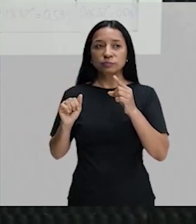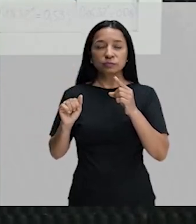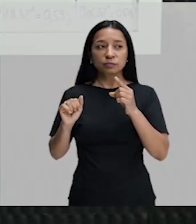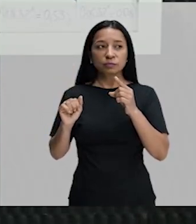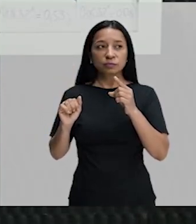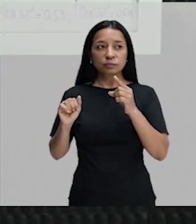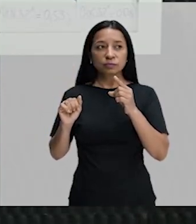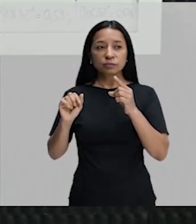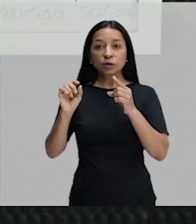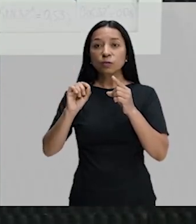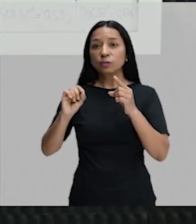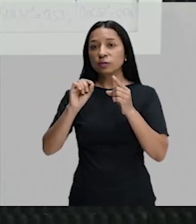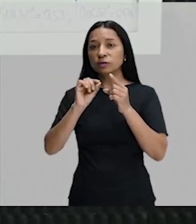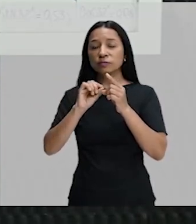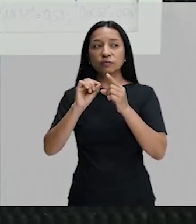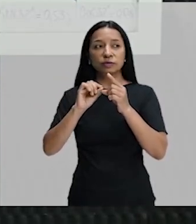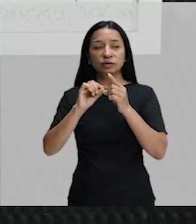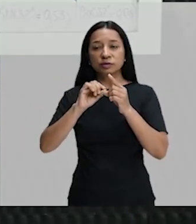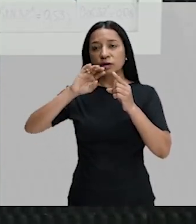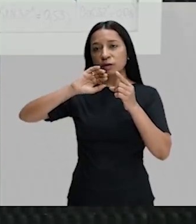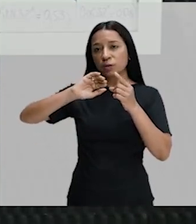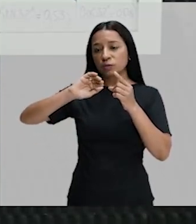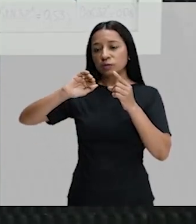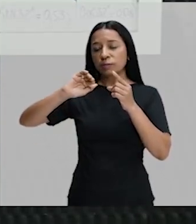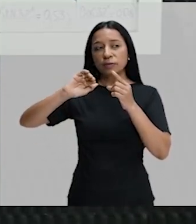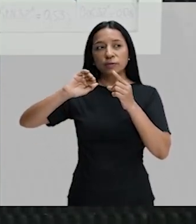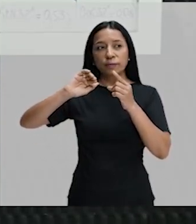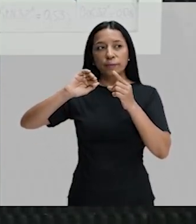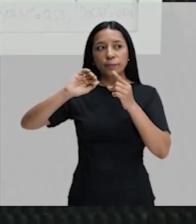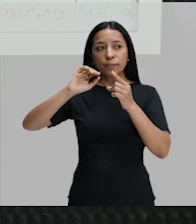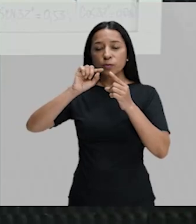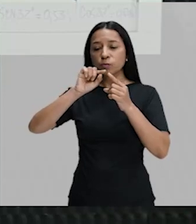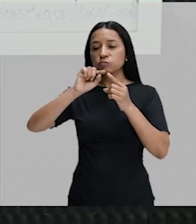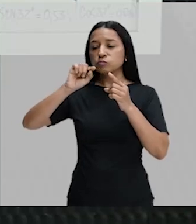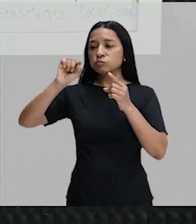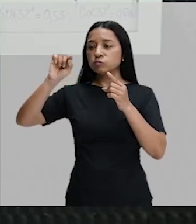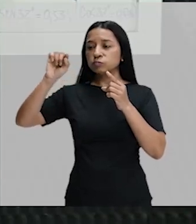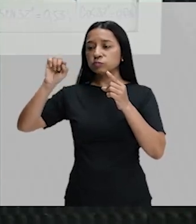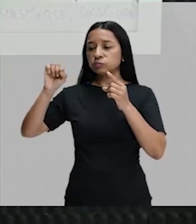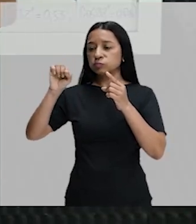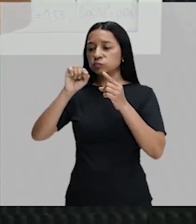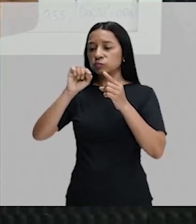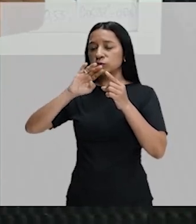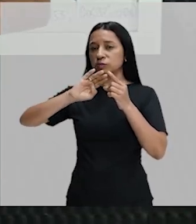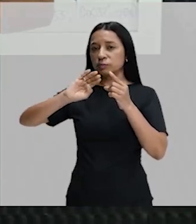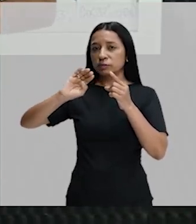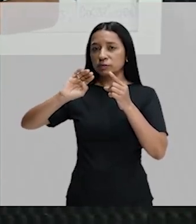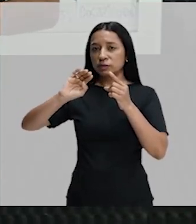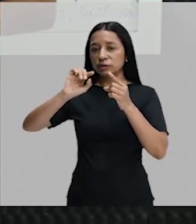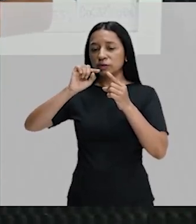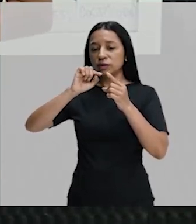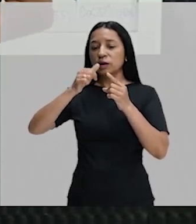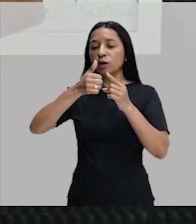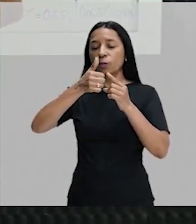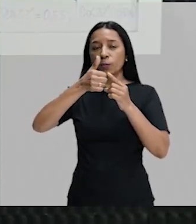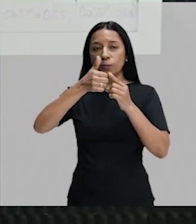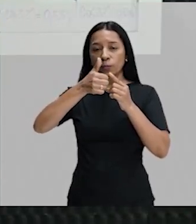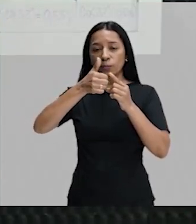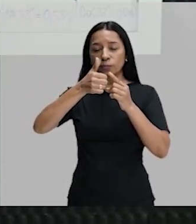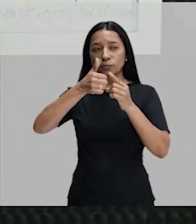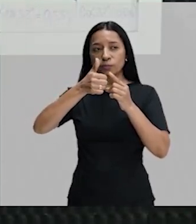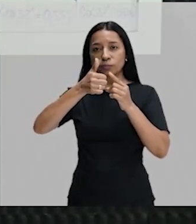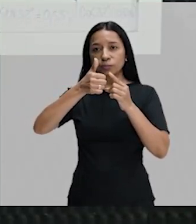Então, o que eu fiz? Eu peguei e separei cada um desses triângulos aqui com as medidas. Tá? Eu chamei de triângulo 1,